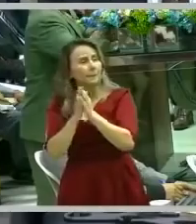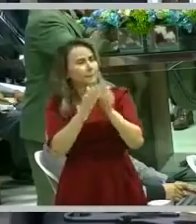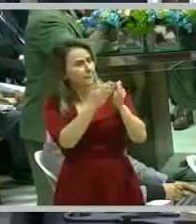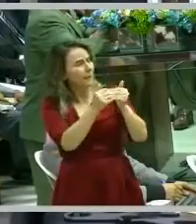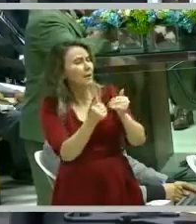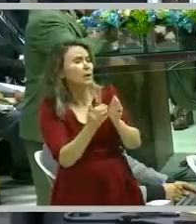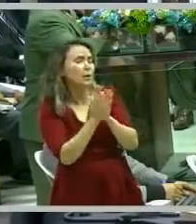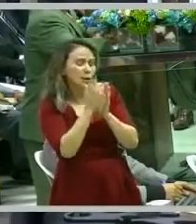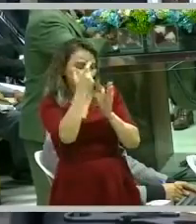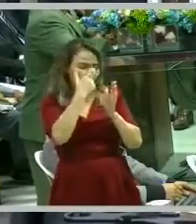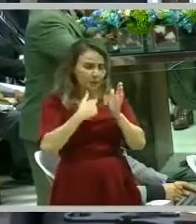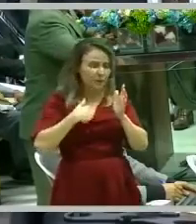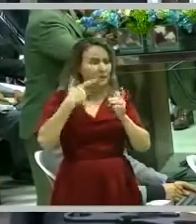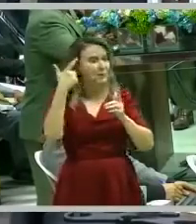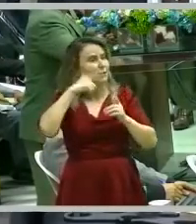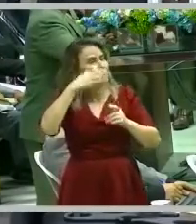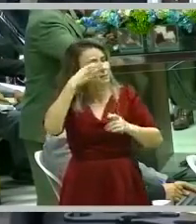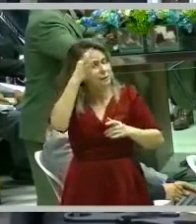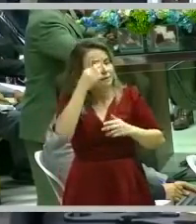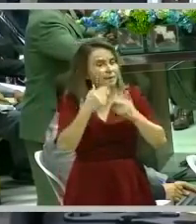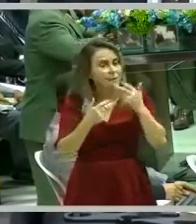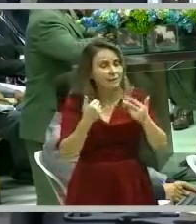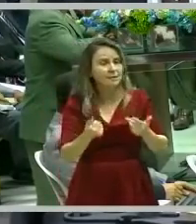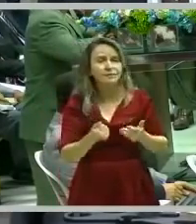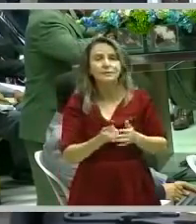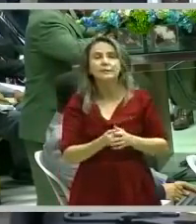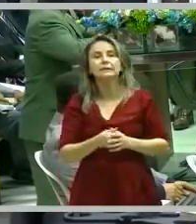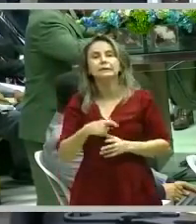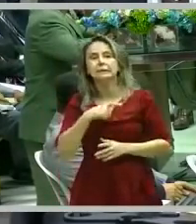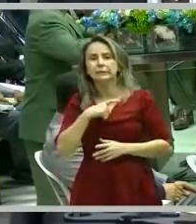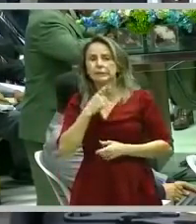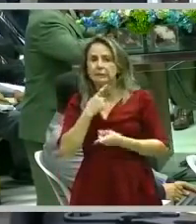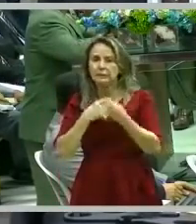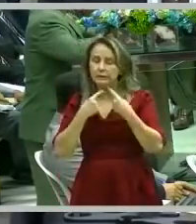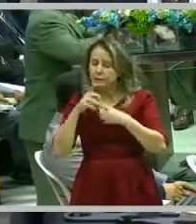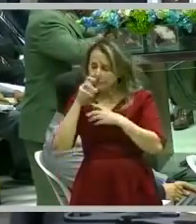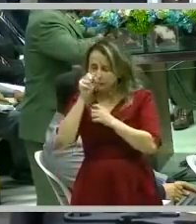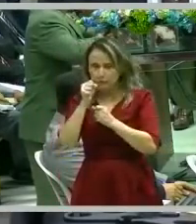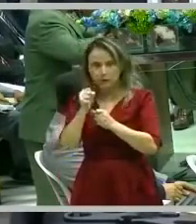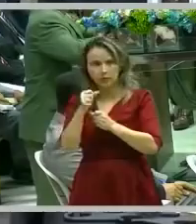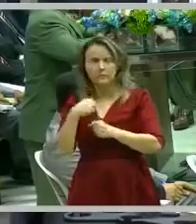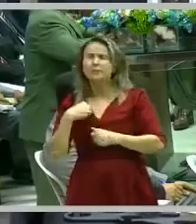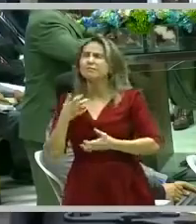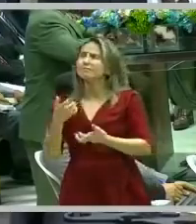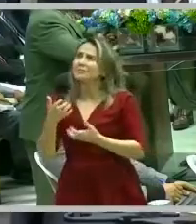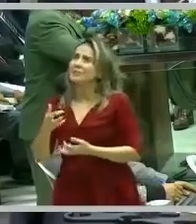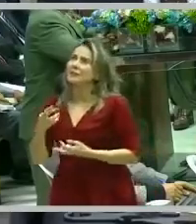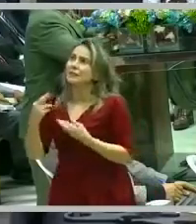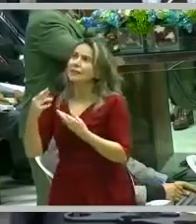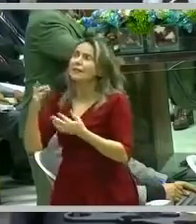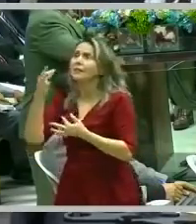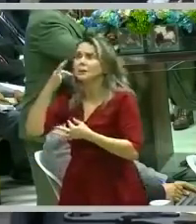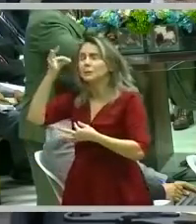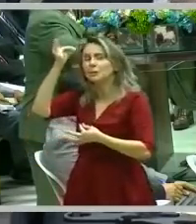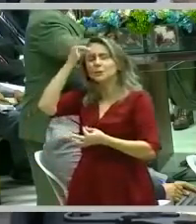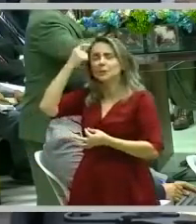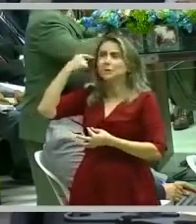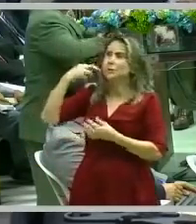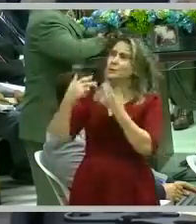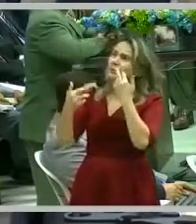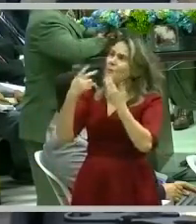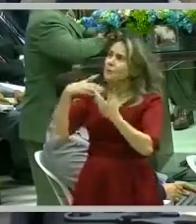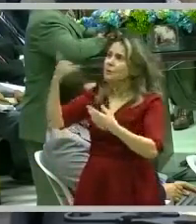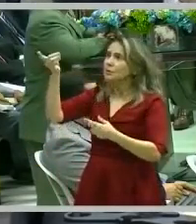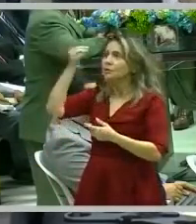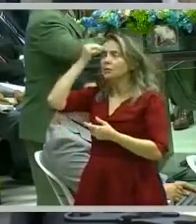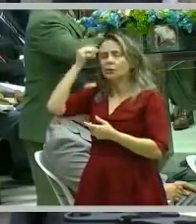Espírito Santo. Ore para Jesus me batizar. Havia uma sede. Eu quero esse revestimento. Eu quero esse dom. Eu quero esse poder. Eu quero